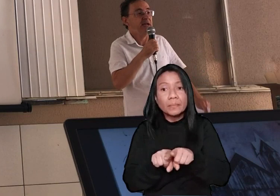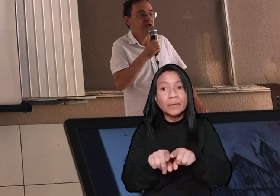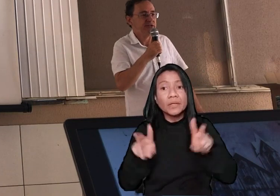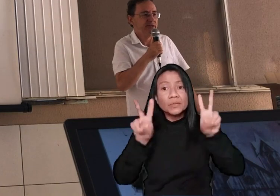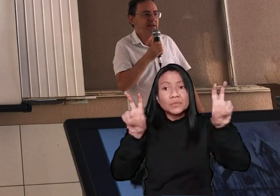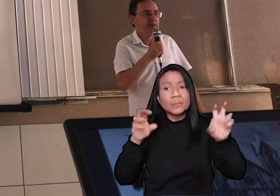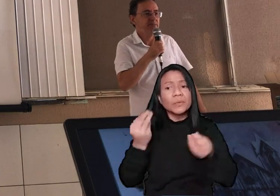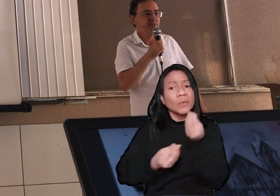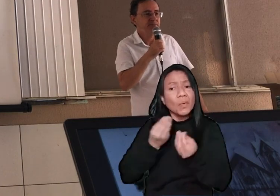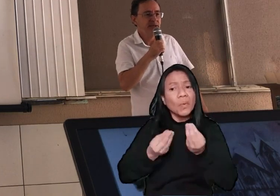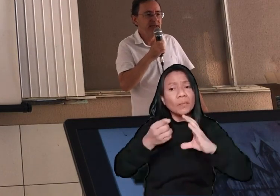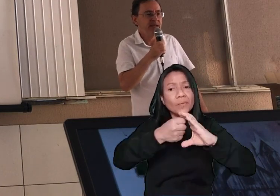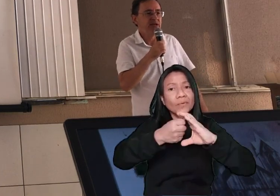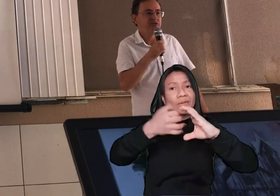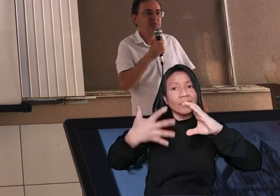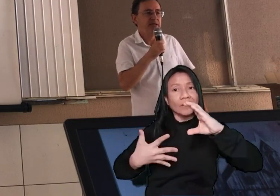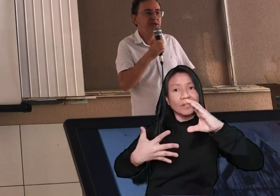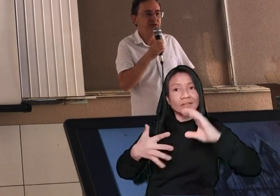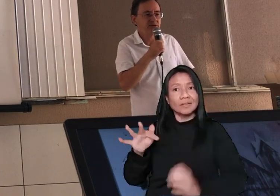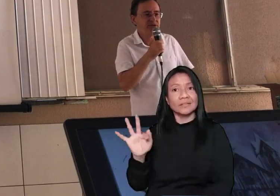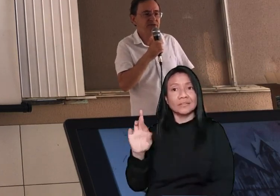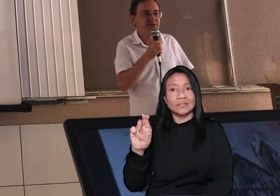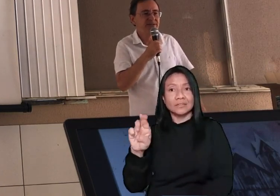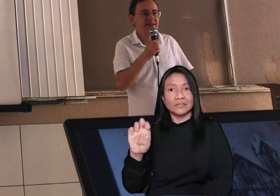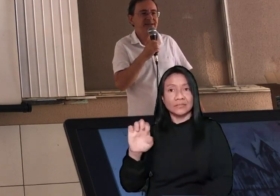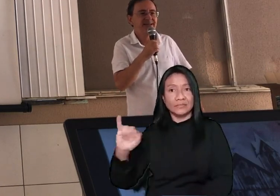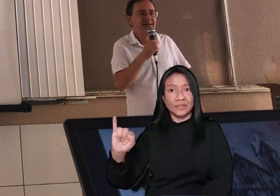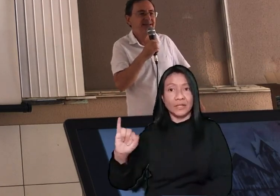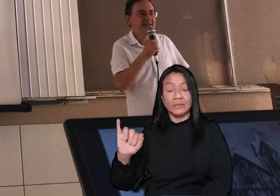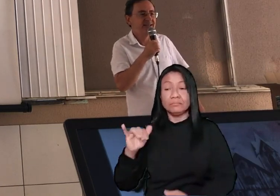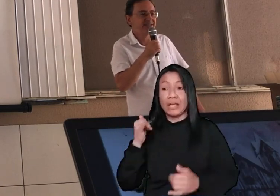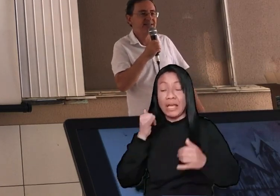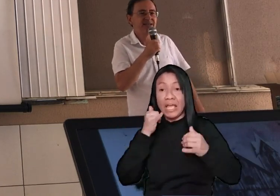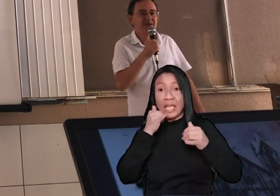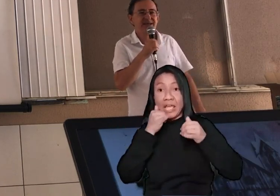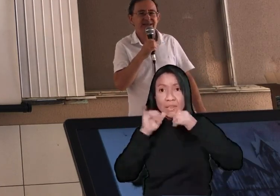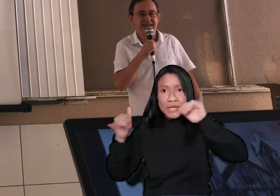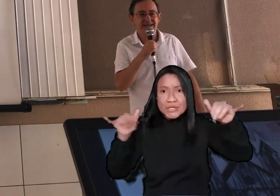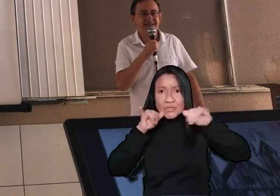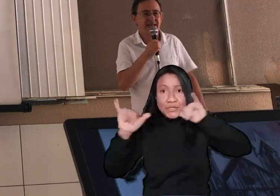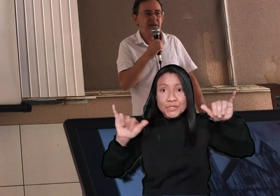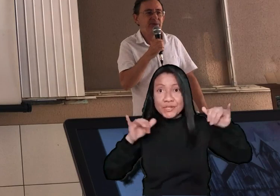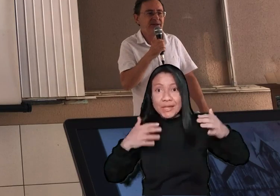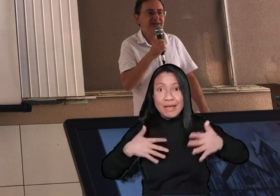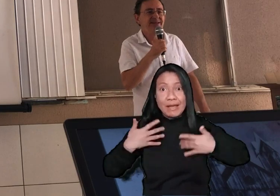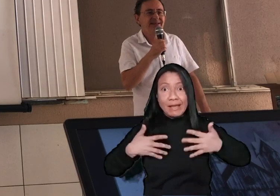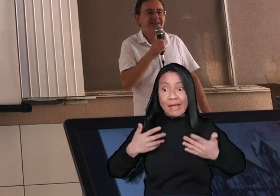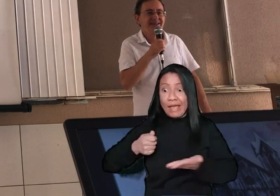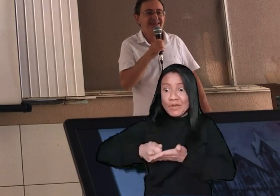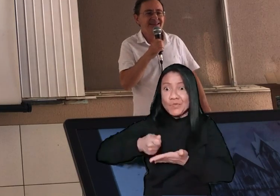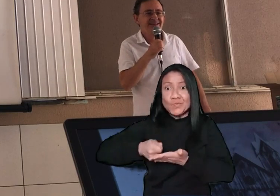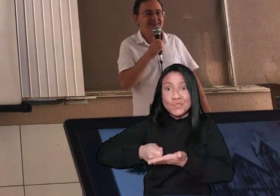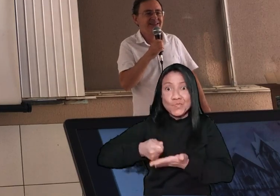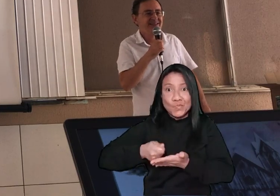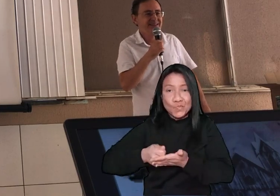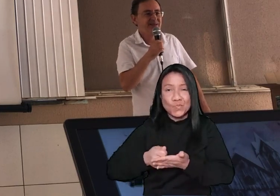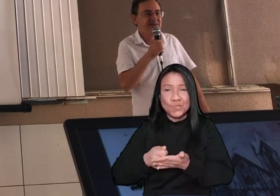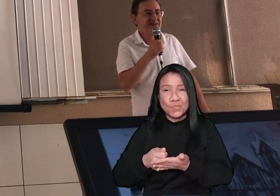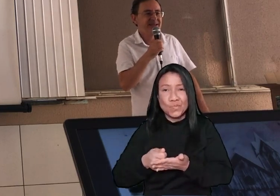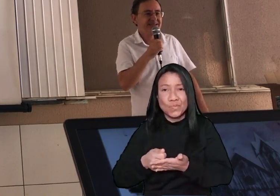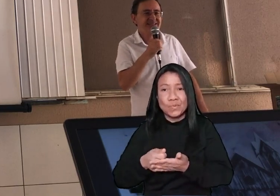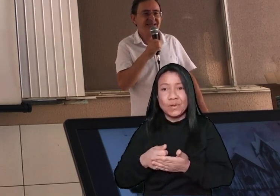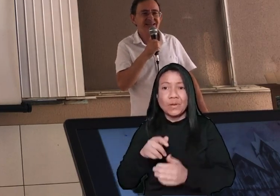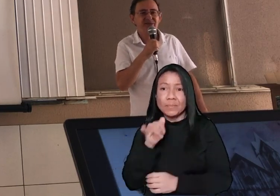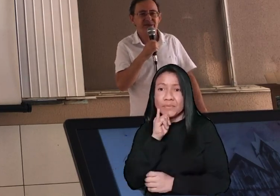pessoa enérgica, era bem enérgico, bem rigoroso, tá? As crianças que iam na catequese na época, se